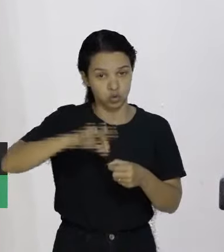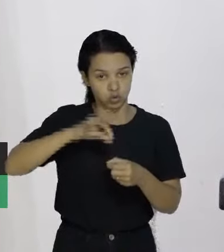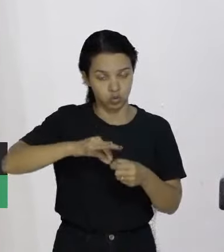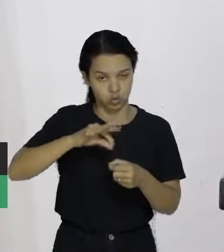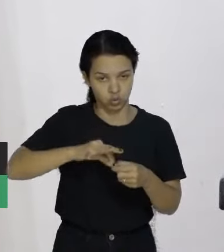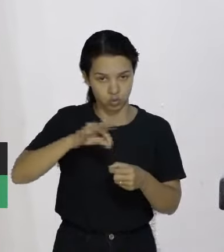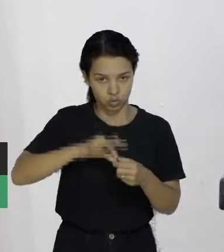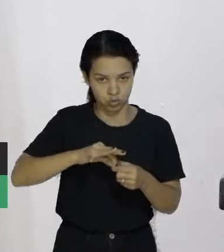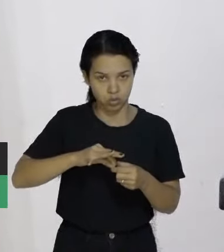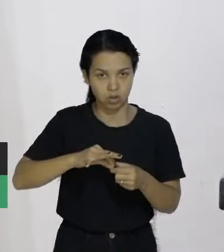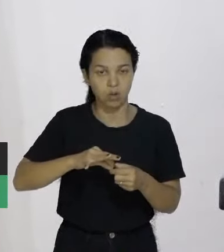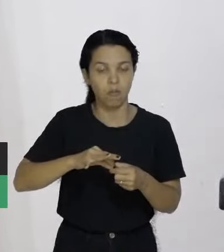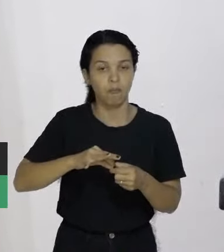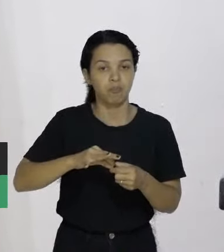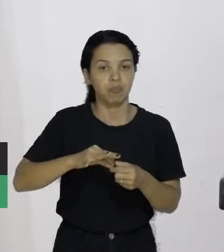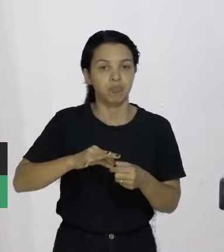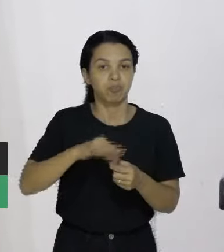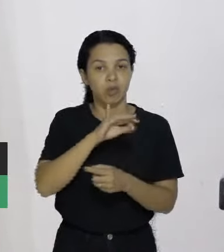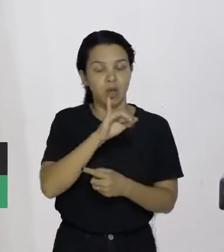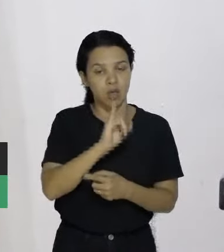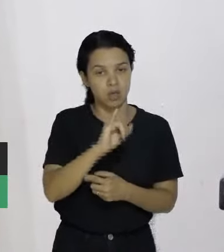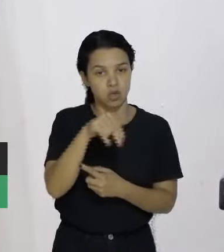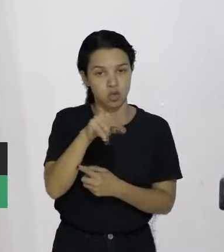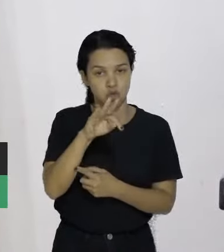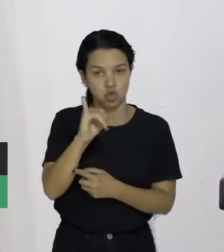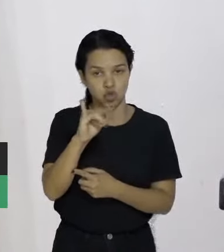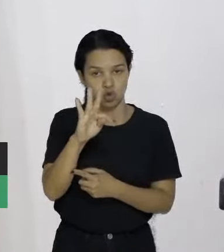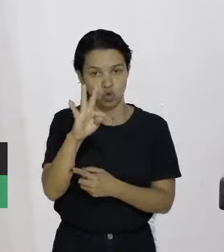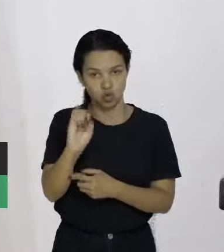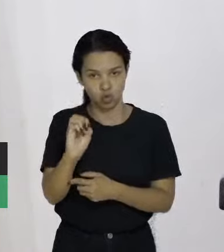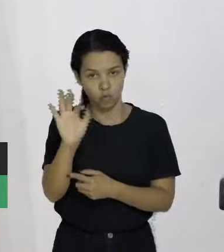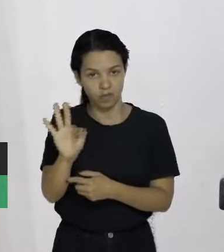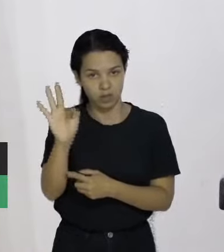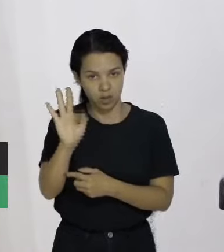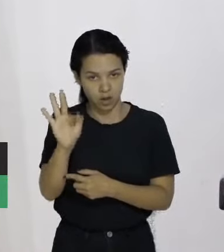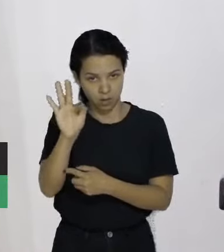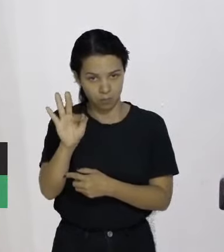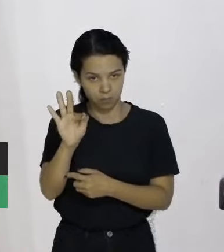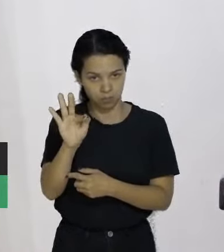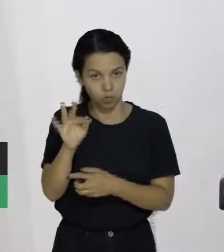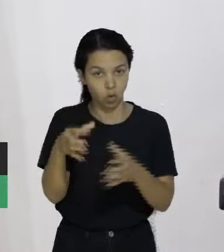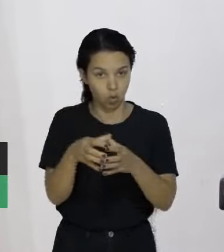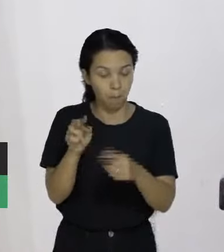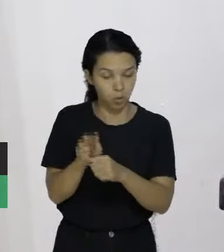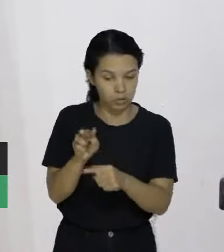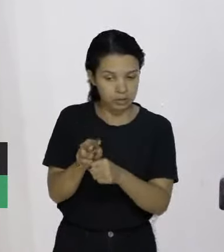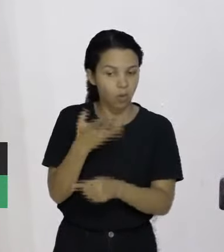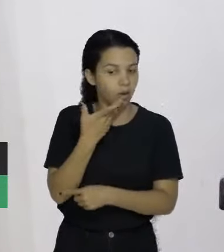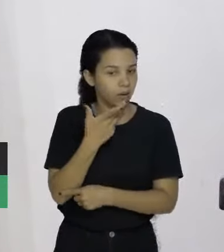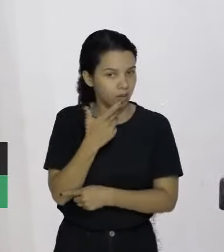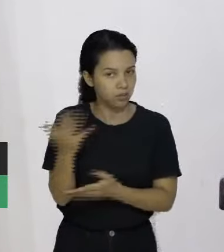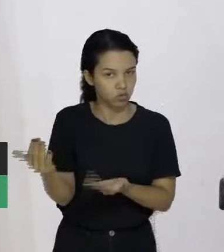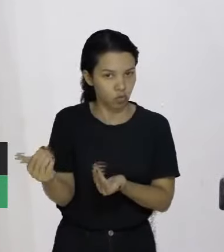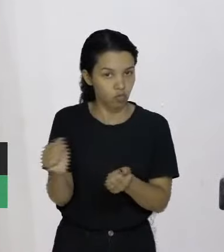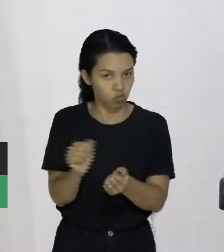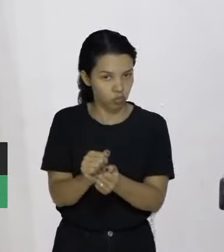o grupo de proteção da infância de adolescência junto com o vereador